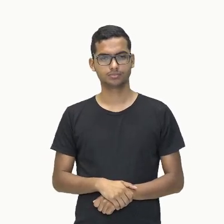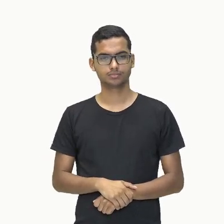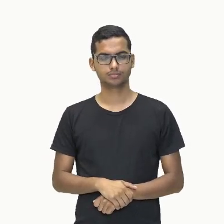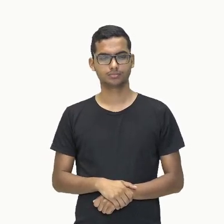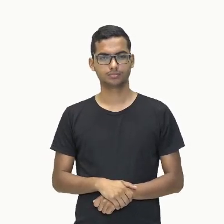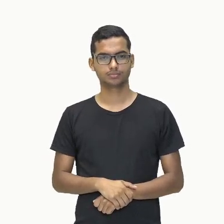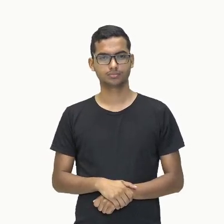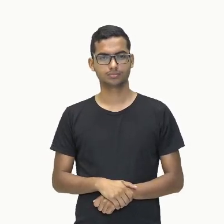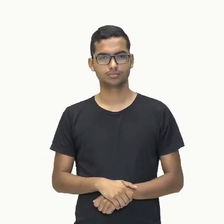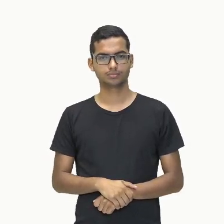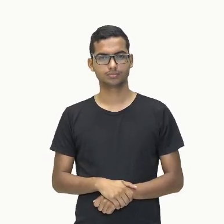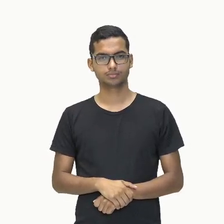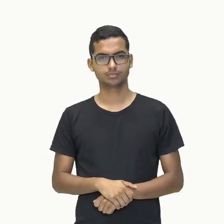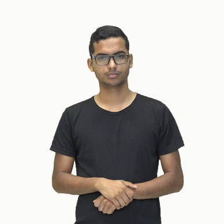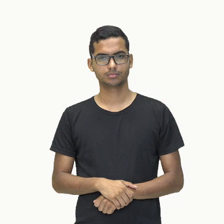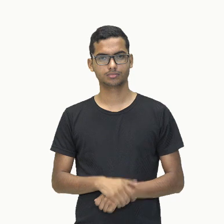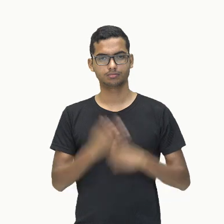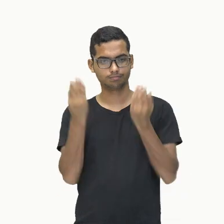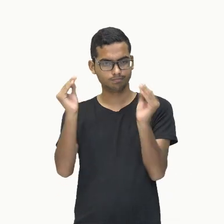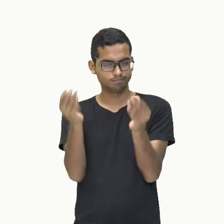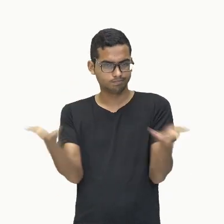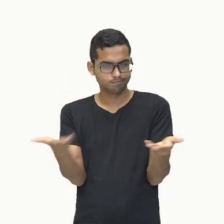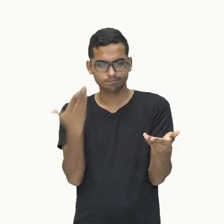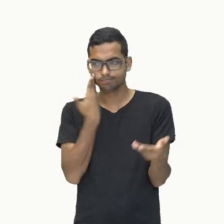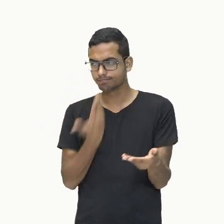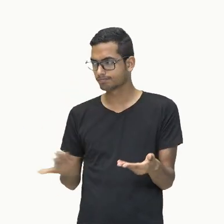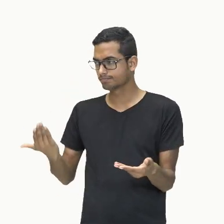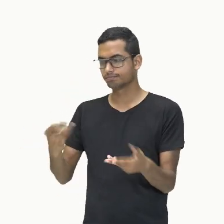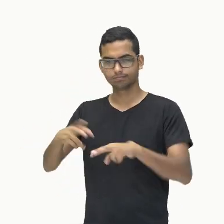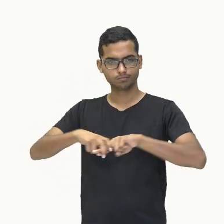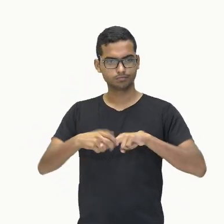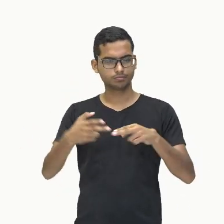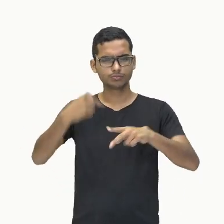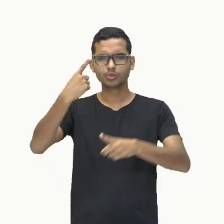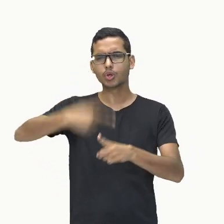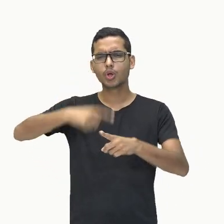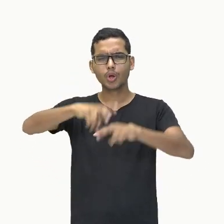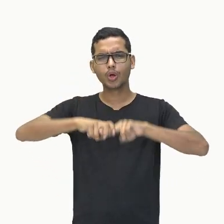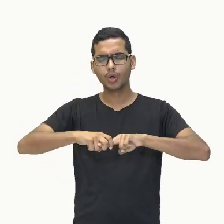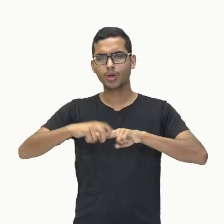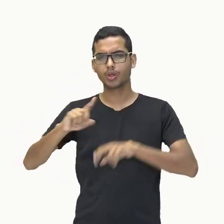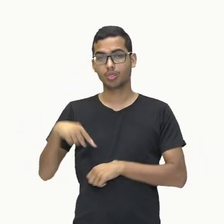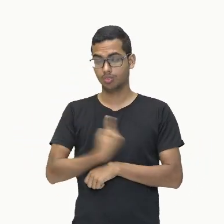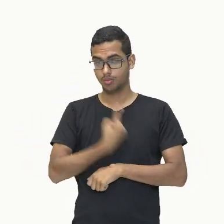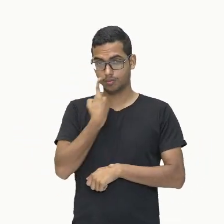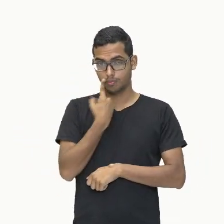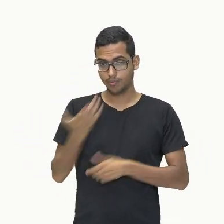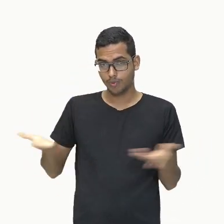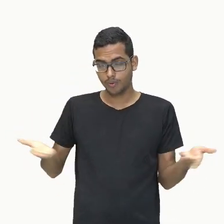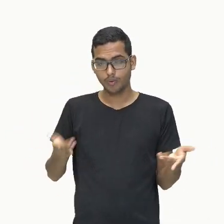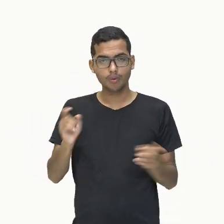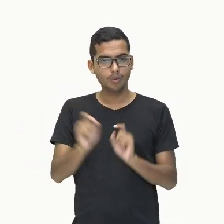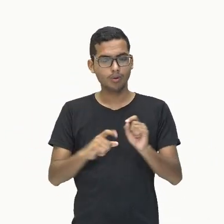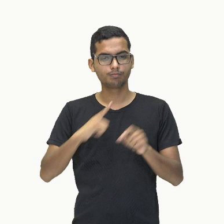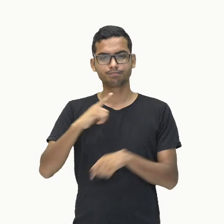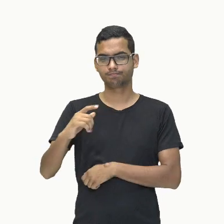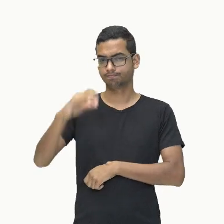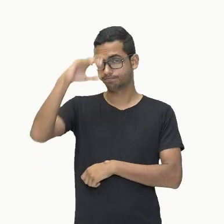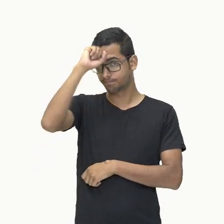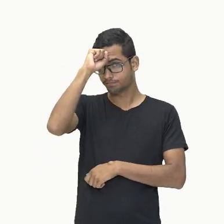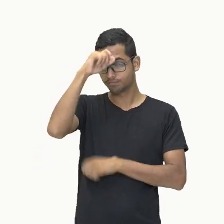bom? Que eu não vou colocar por enquanto, porque a gente ainda está aprendendo